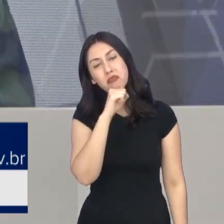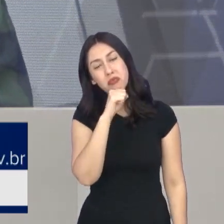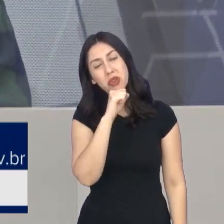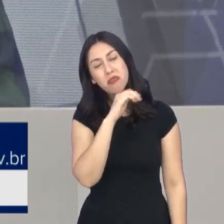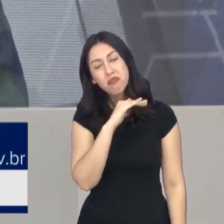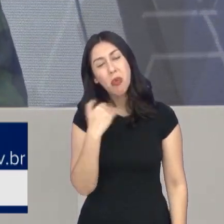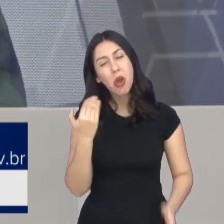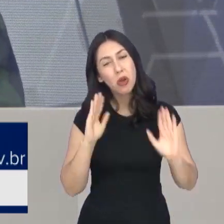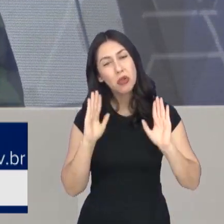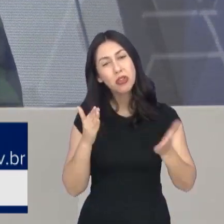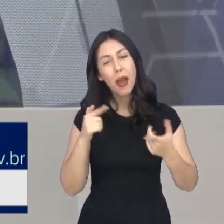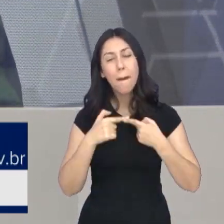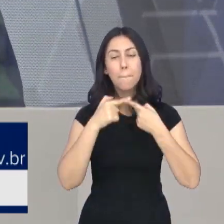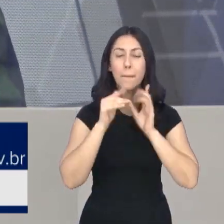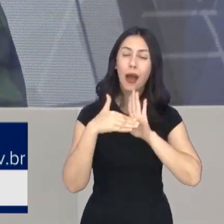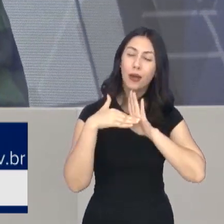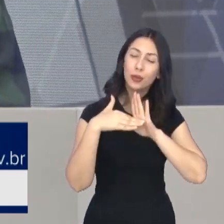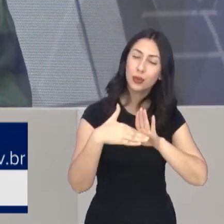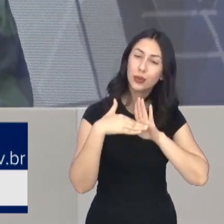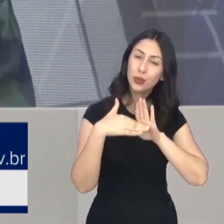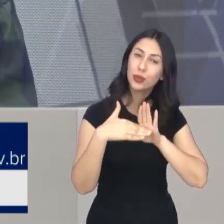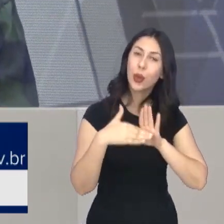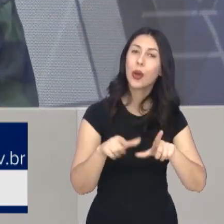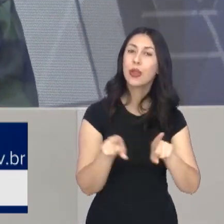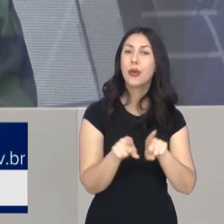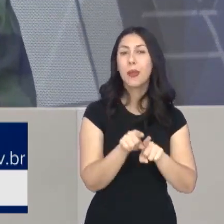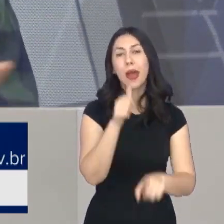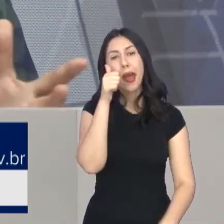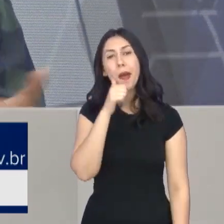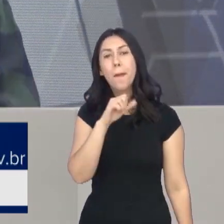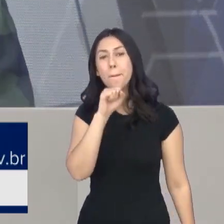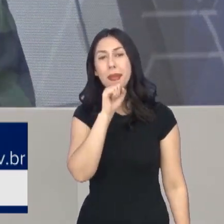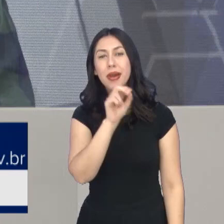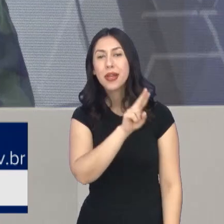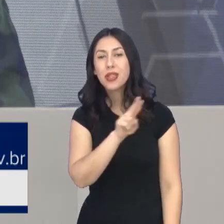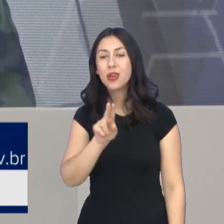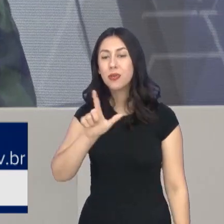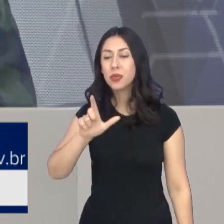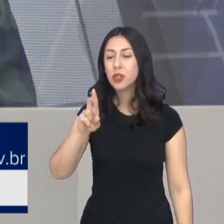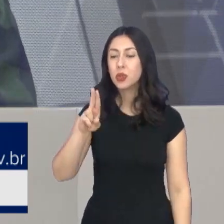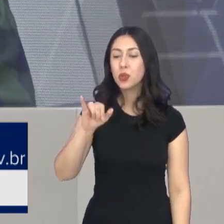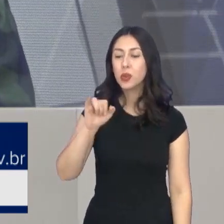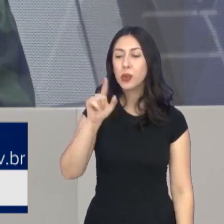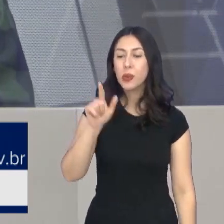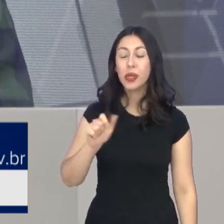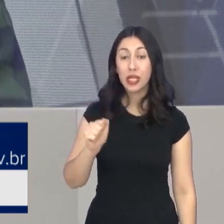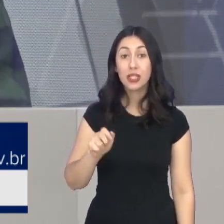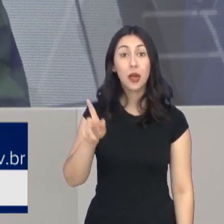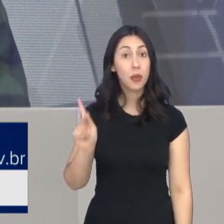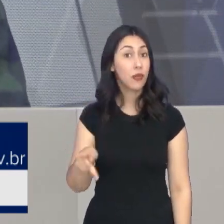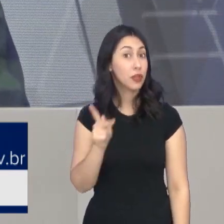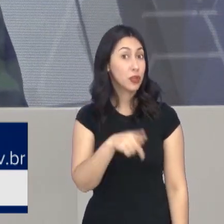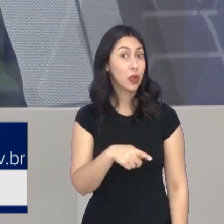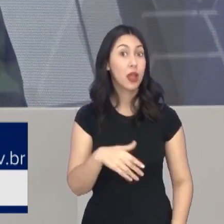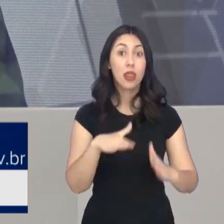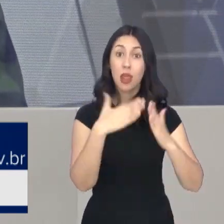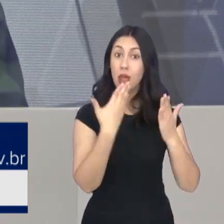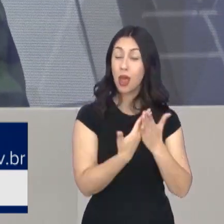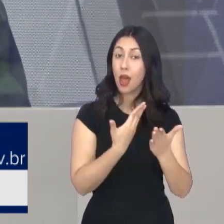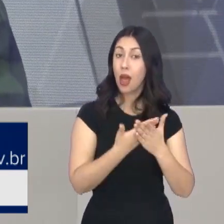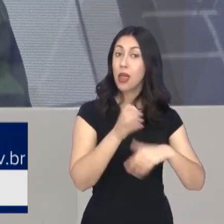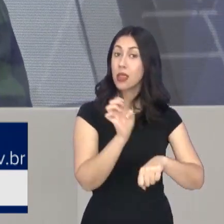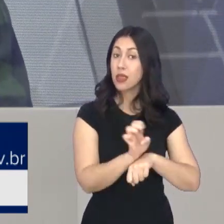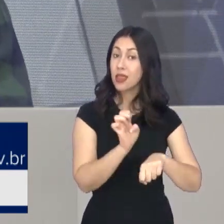contribuiu aí com a associação, a sua mãe, a Luísa, né, professora aqui da rede municipal, da rede estadual, que tanto